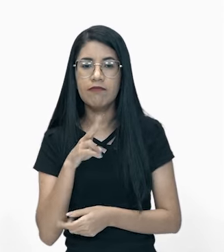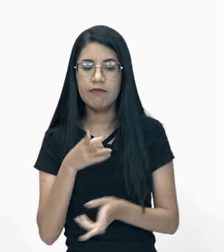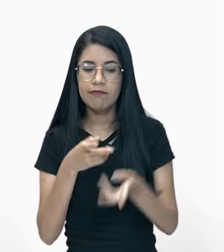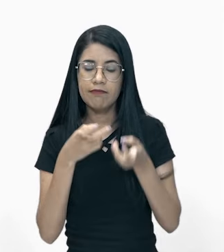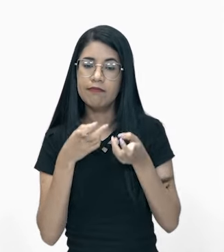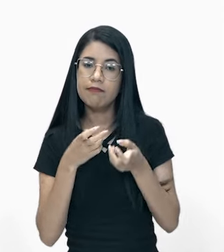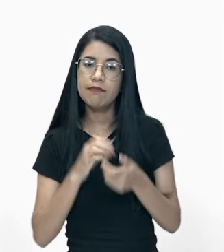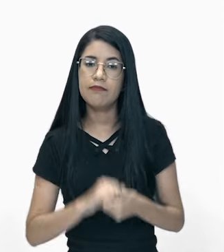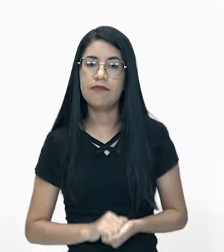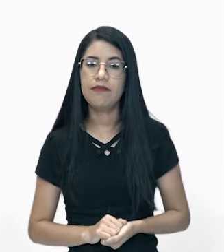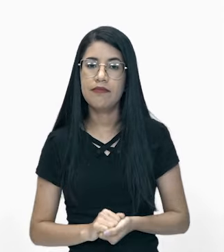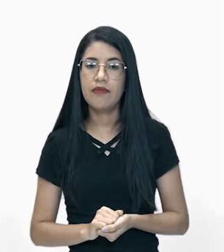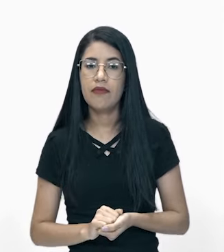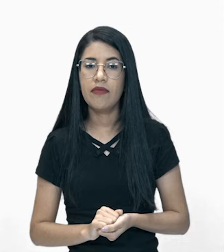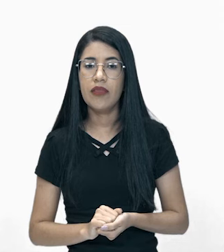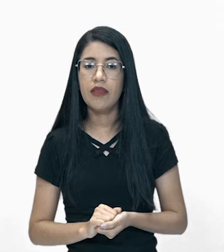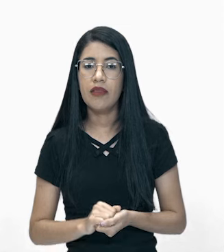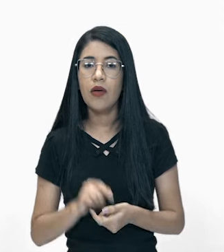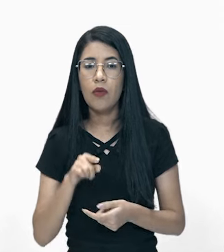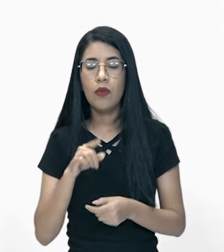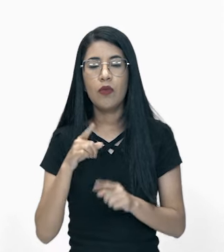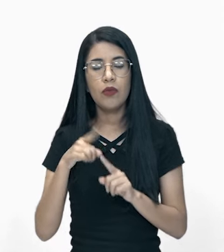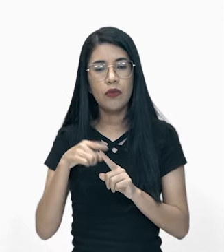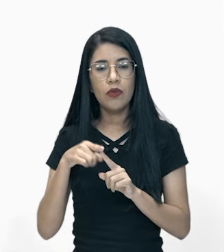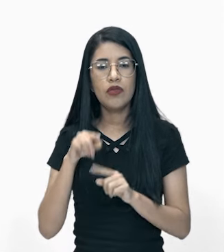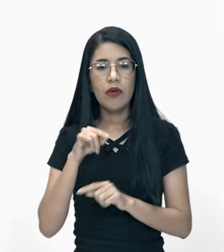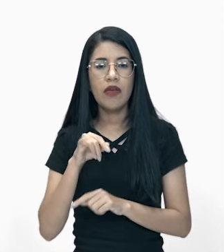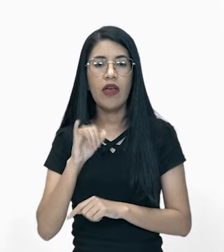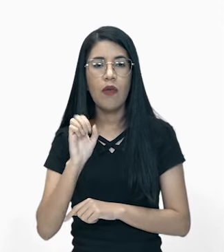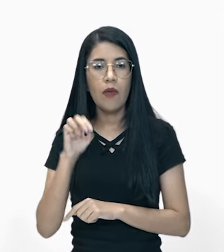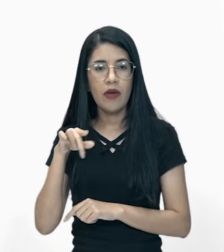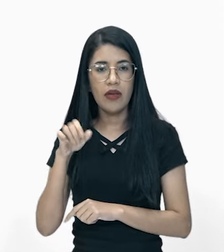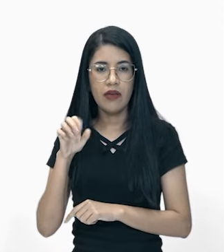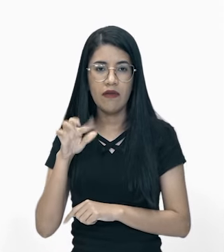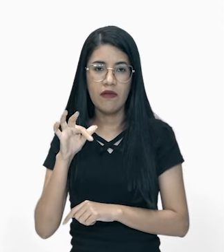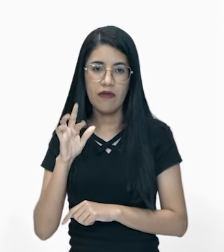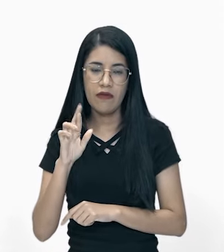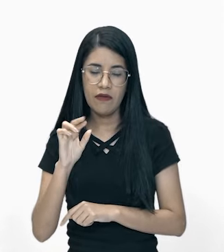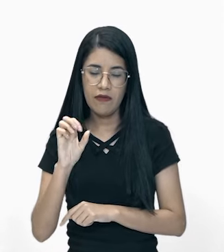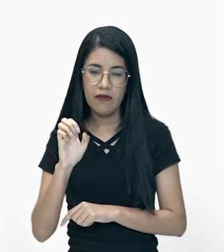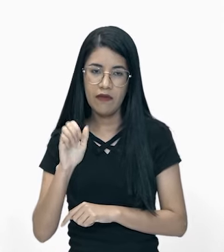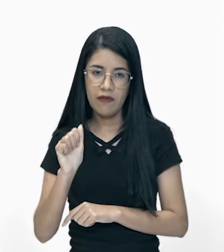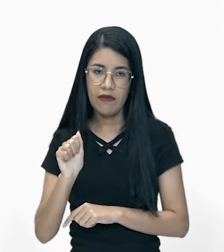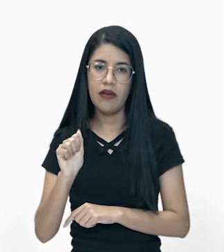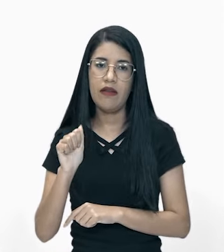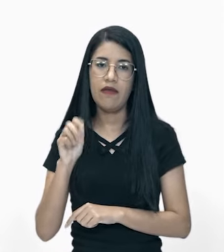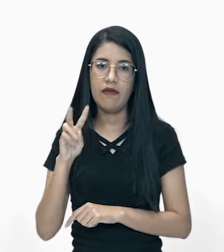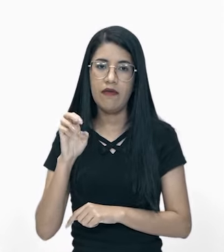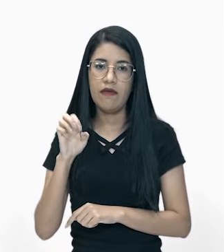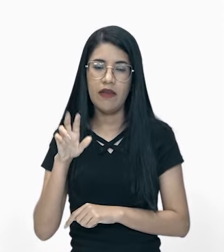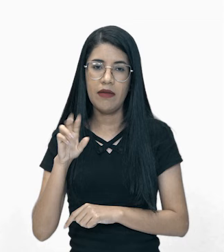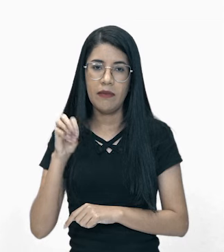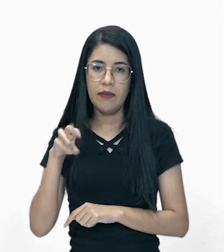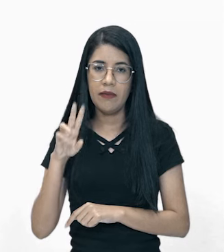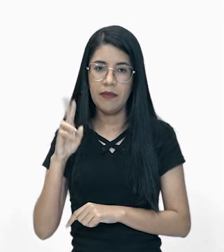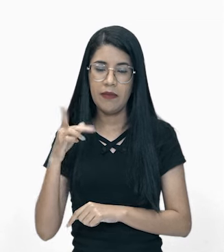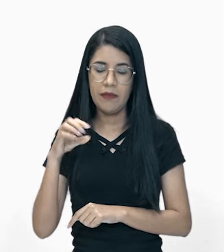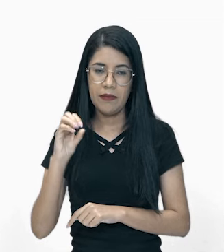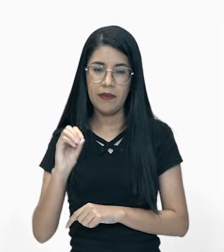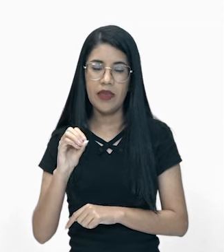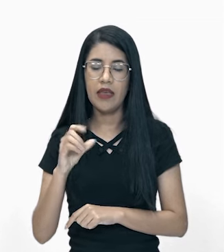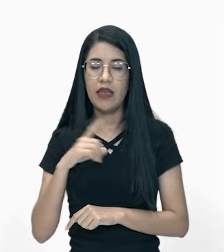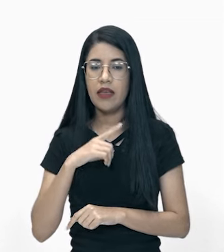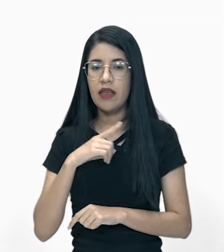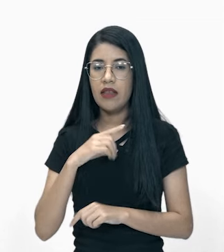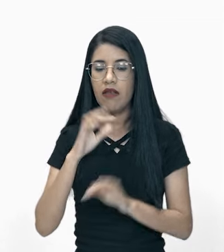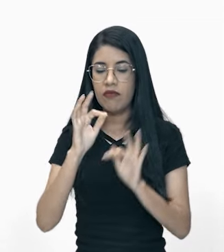humano. E uma delas é o infravermelho, que ele é um tipo de onda eletromagnética que possui uma